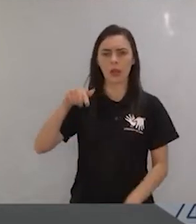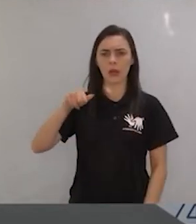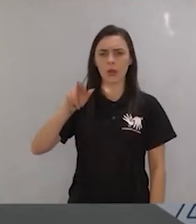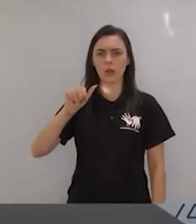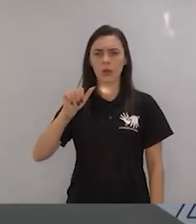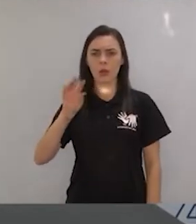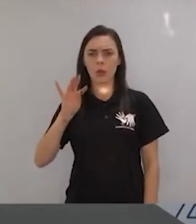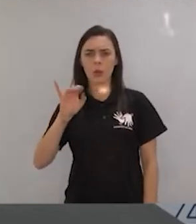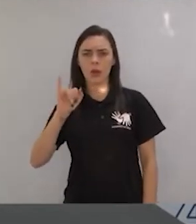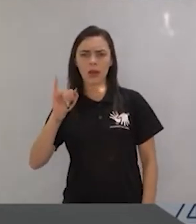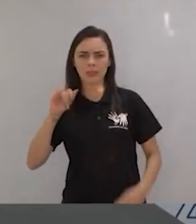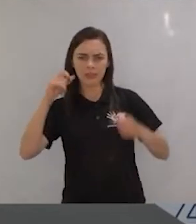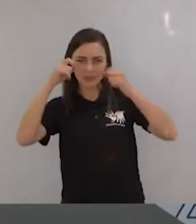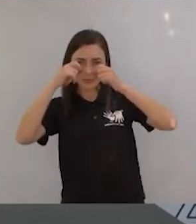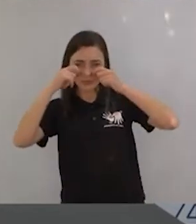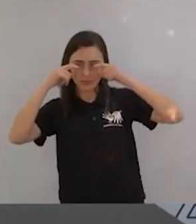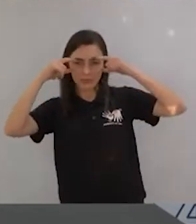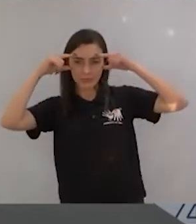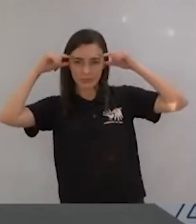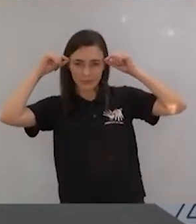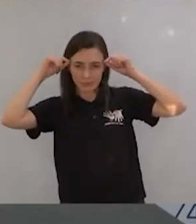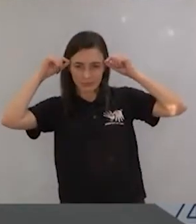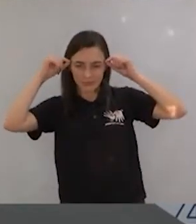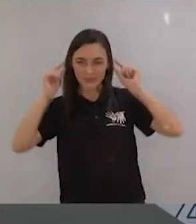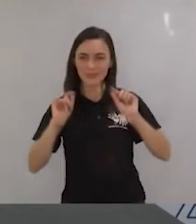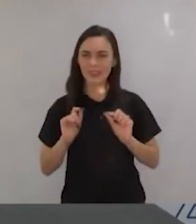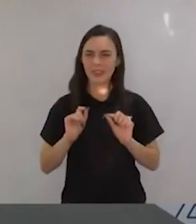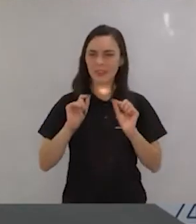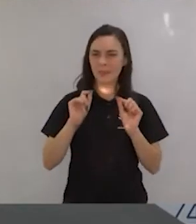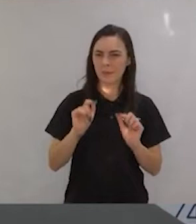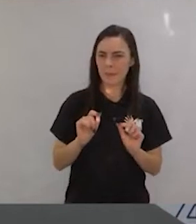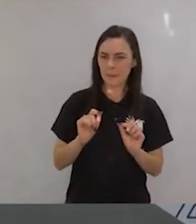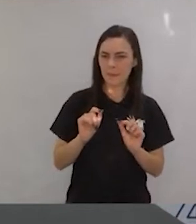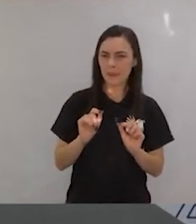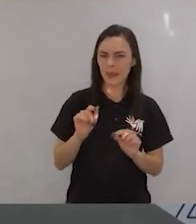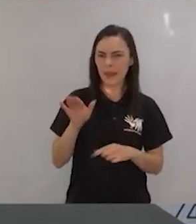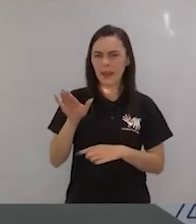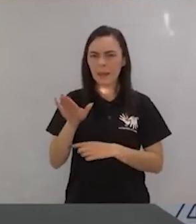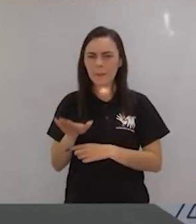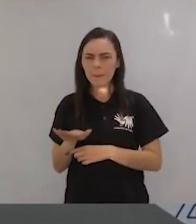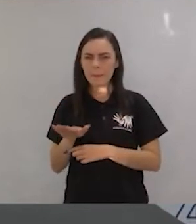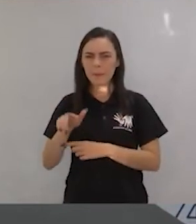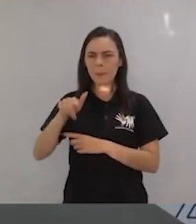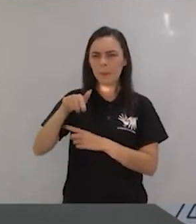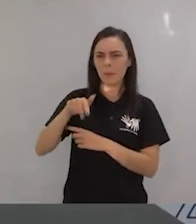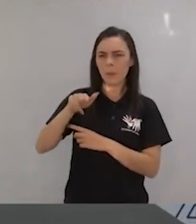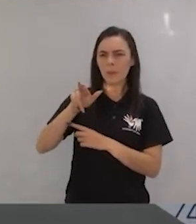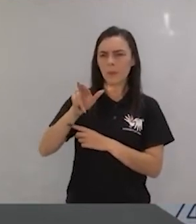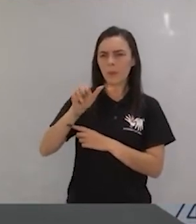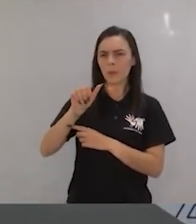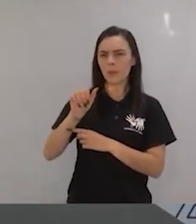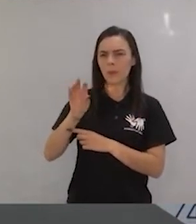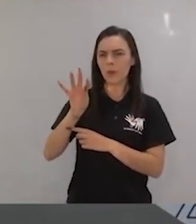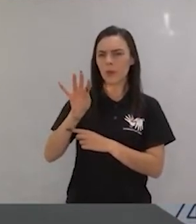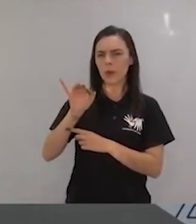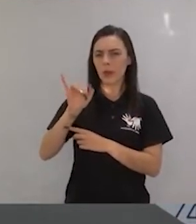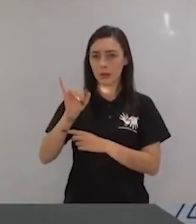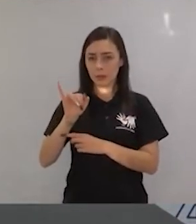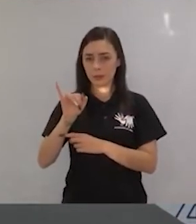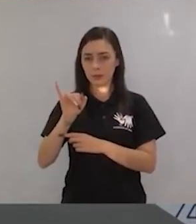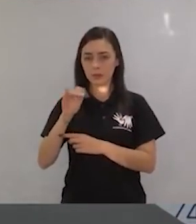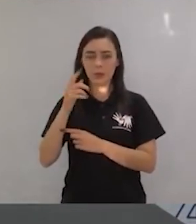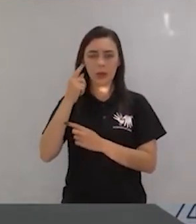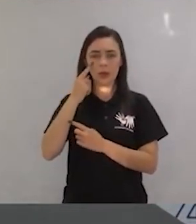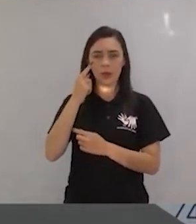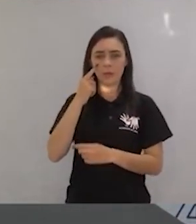que é um quatizinho? Vocês sabem? Quatizinho é o diminutivo da palavra quati. Olhe